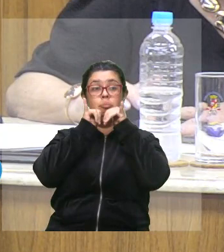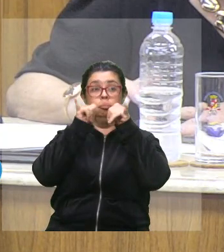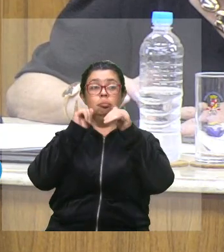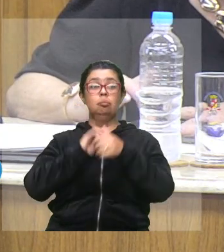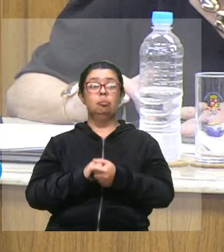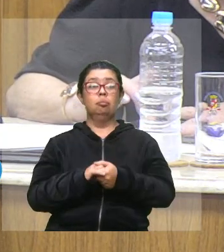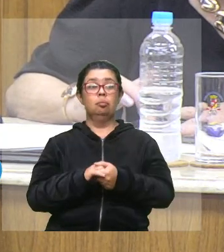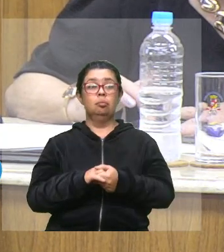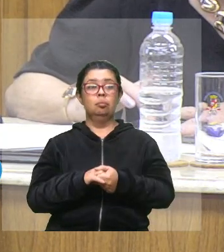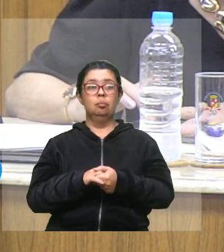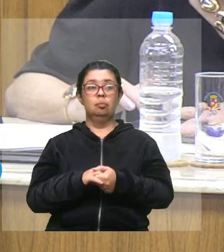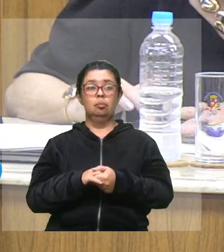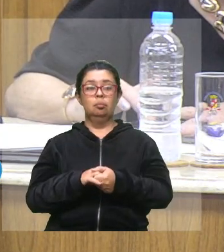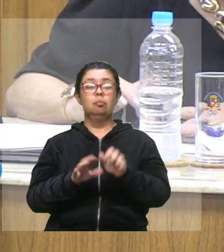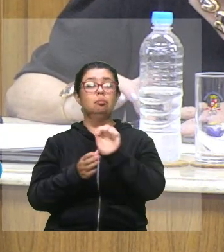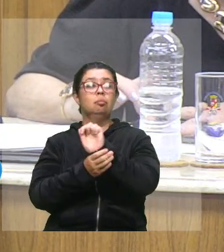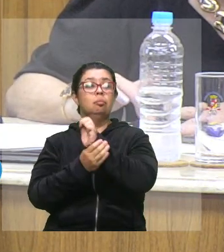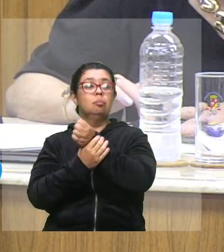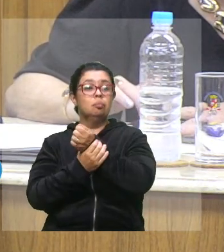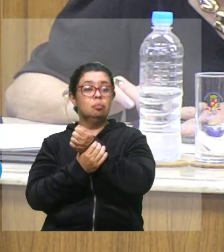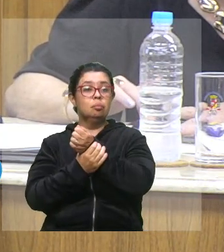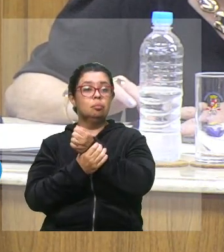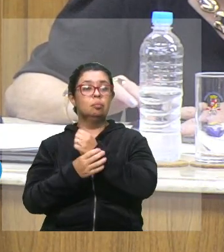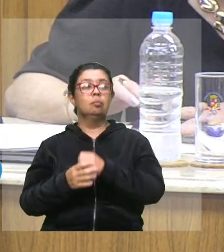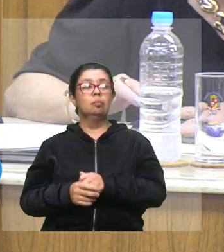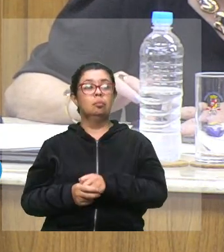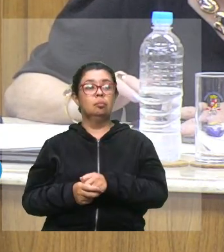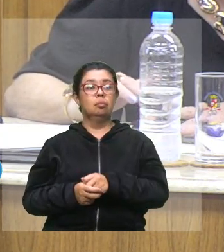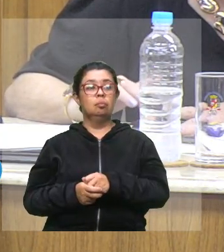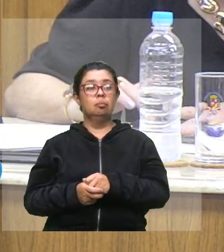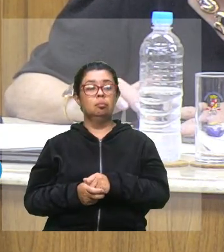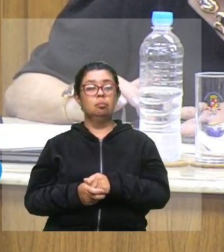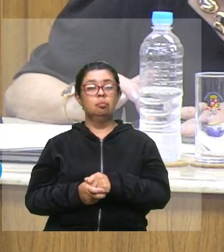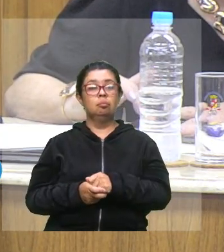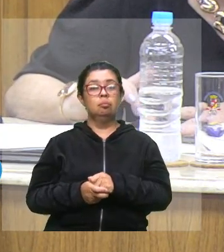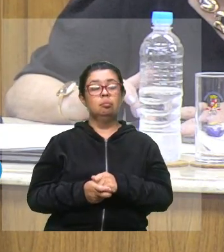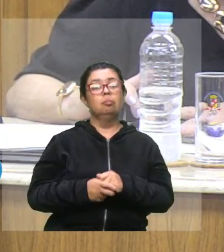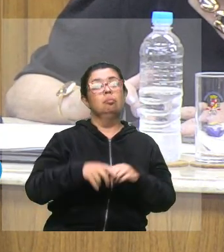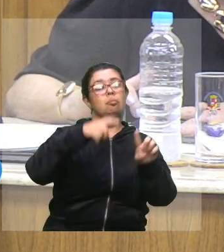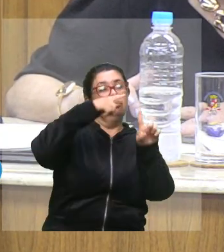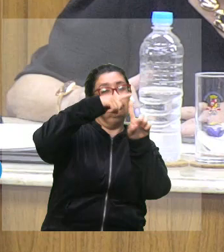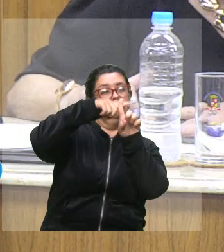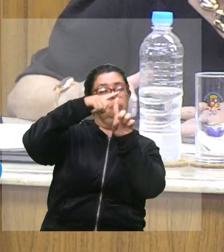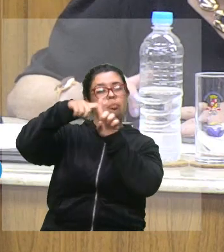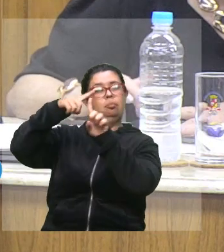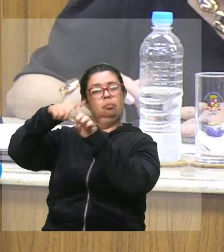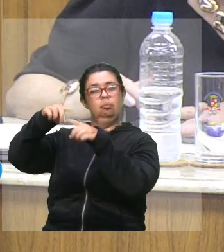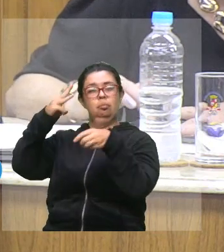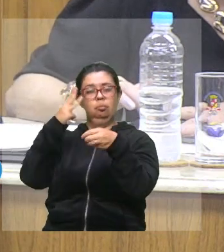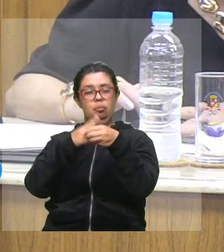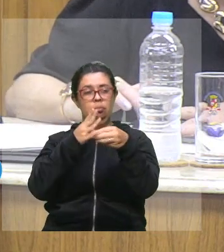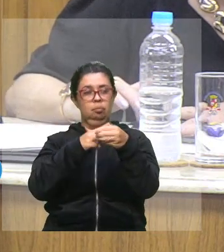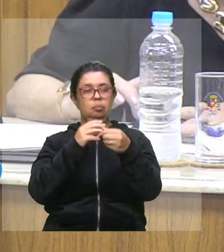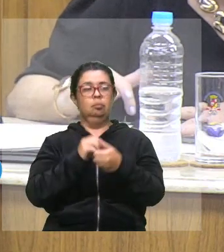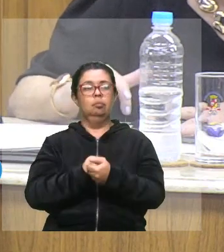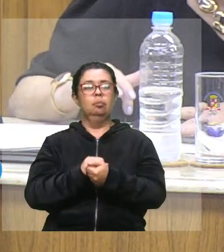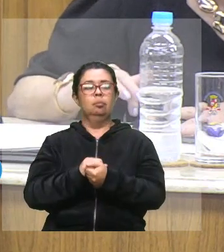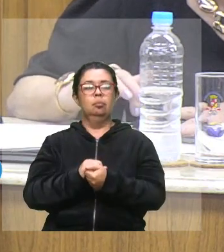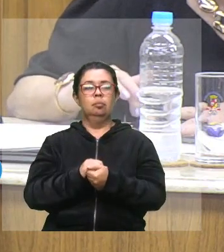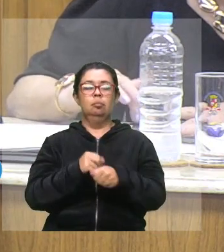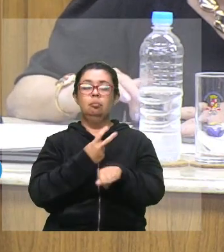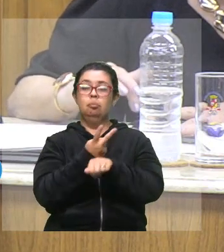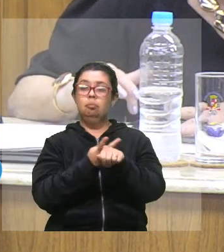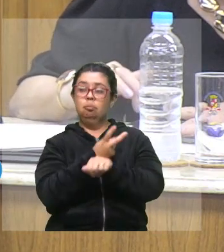as condições de segurança do nosso cemitério municipal. Fui procurado por